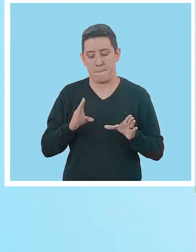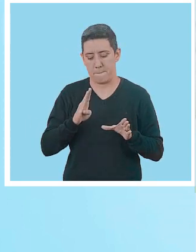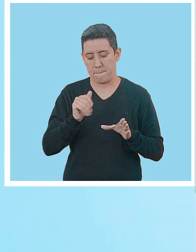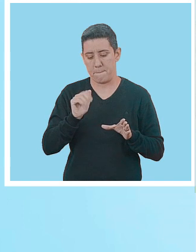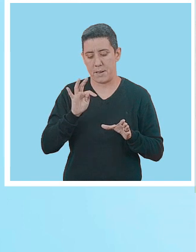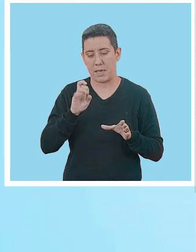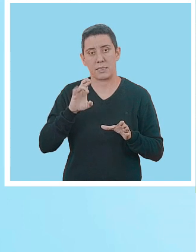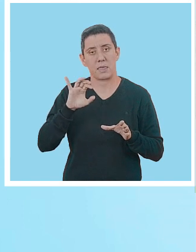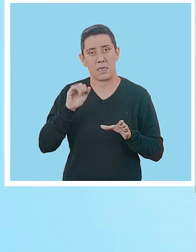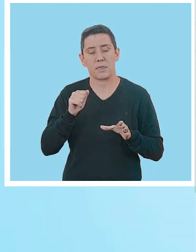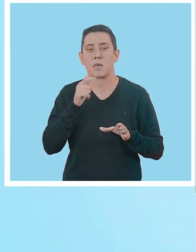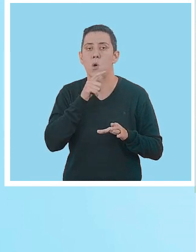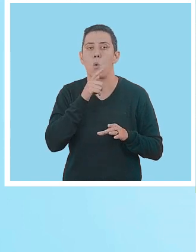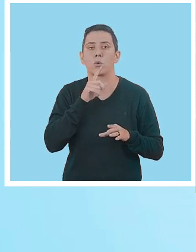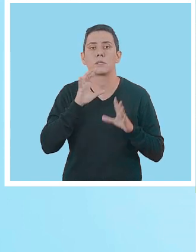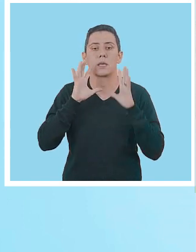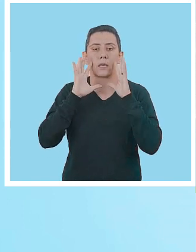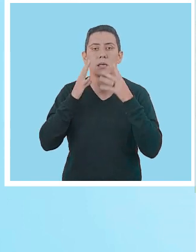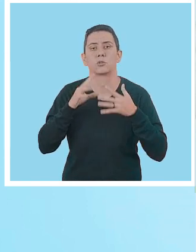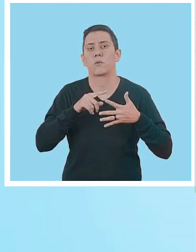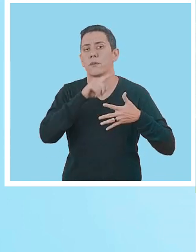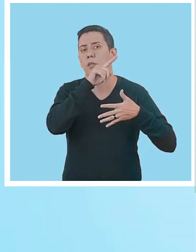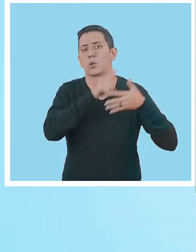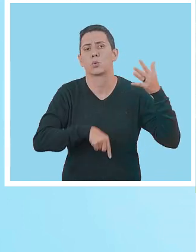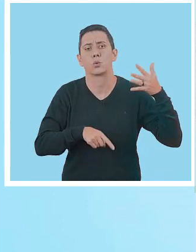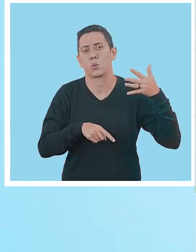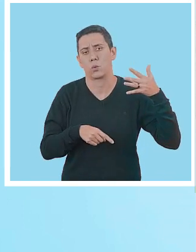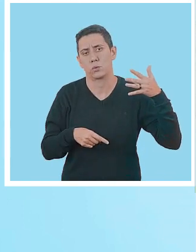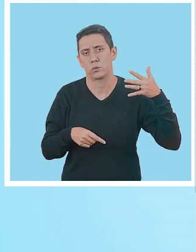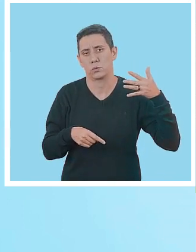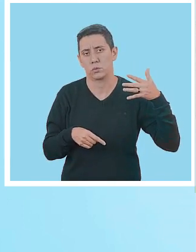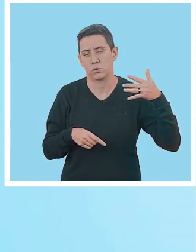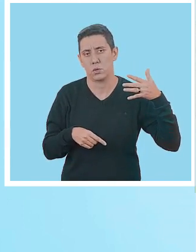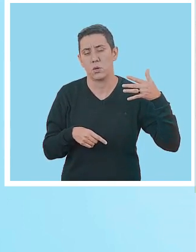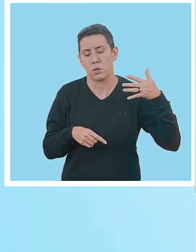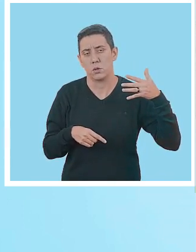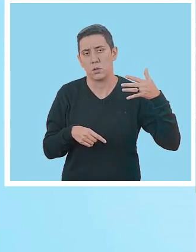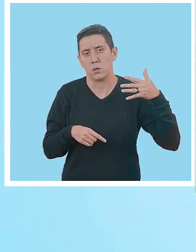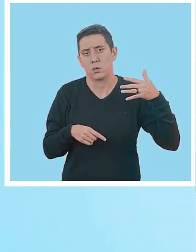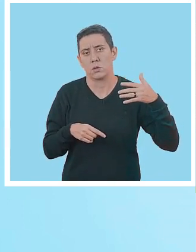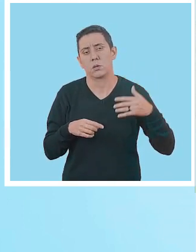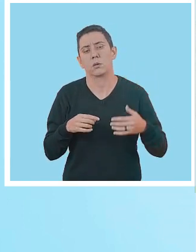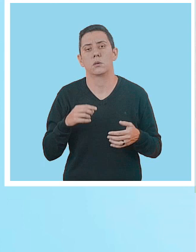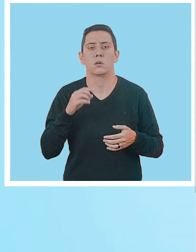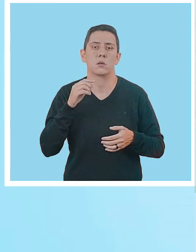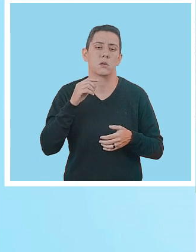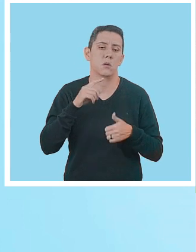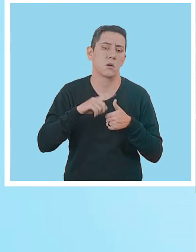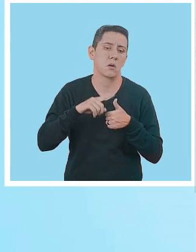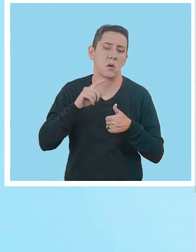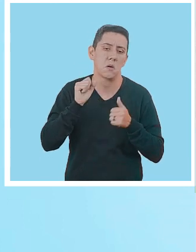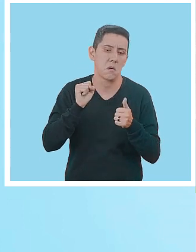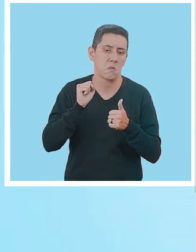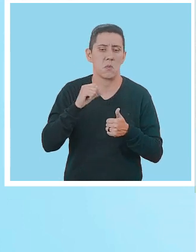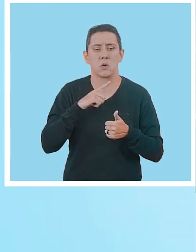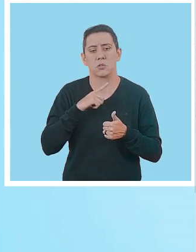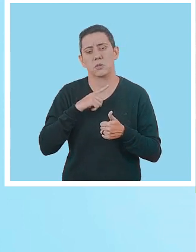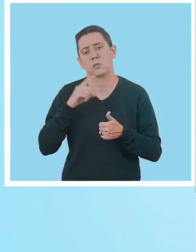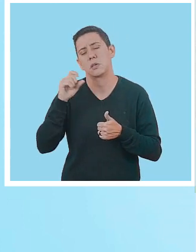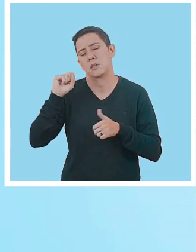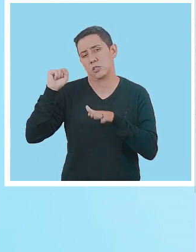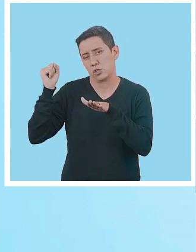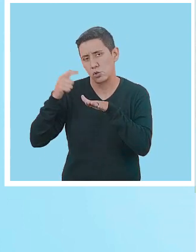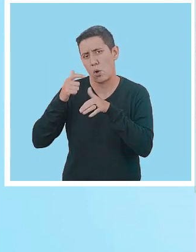né desde a intermitência e se tornar solar ou eólica em fio no caso a gente tá ficando